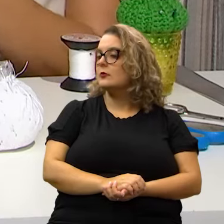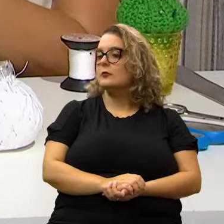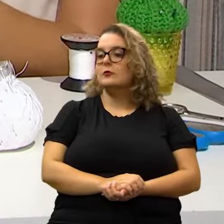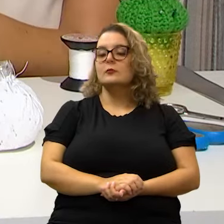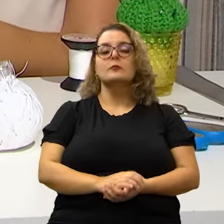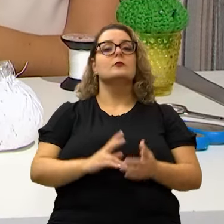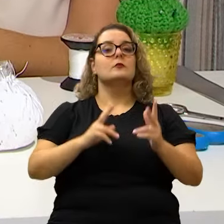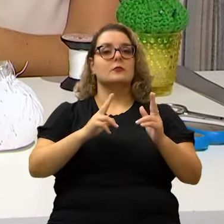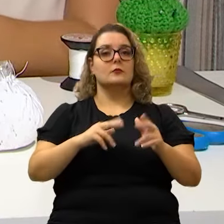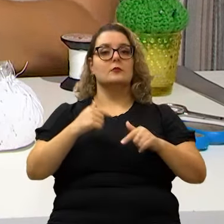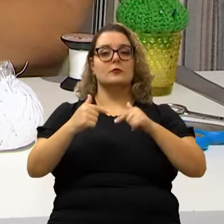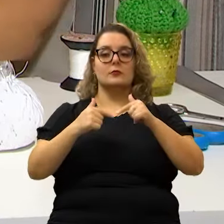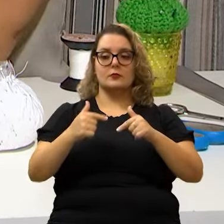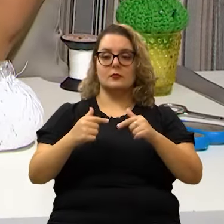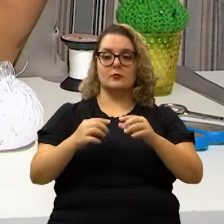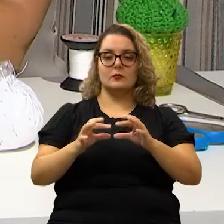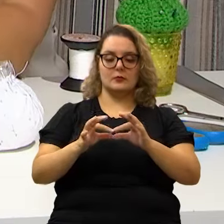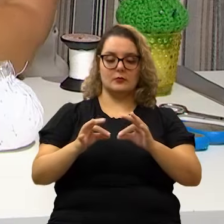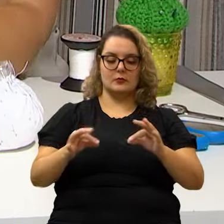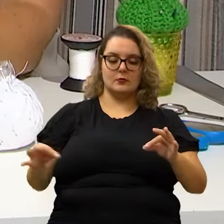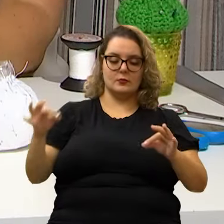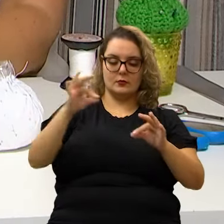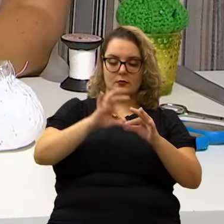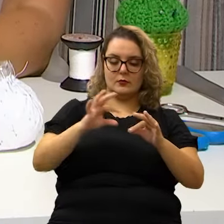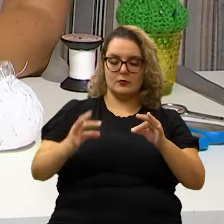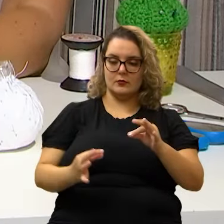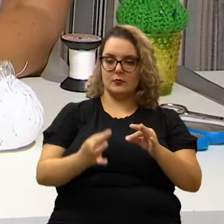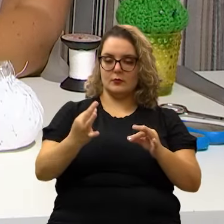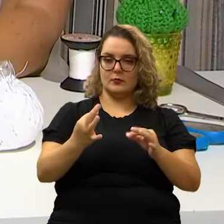Então, aqui da mesma forma, vou trabalhar com a linha dupla.